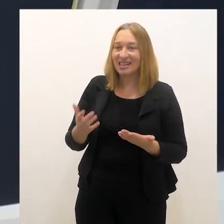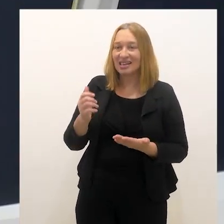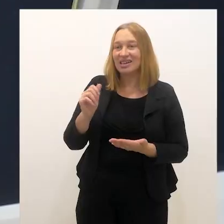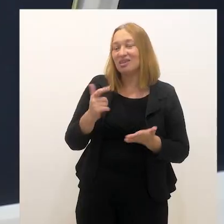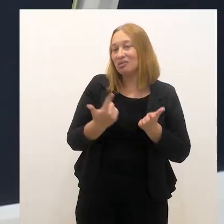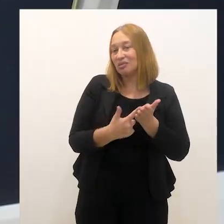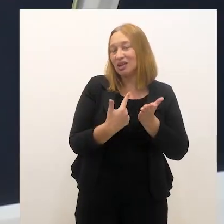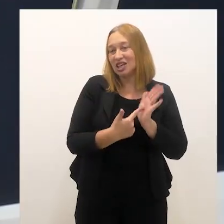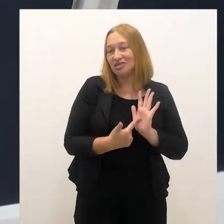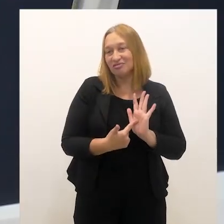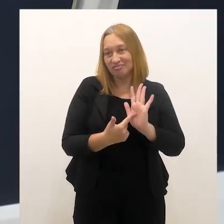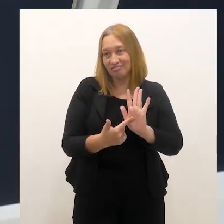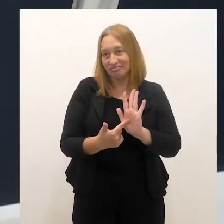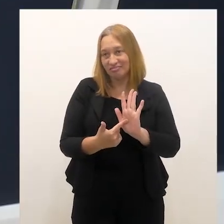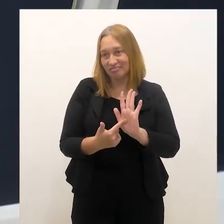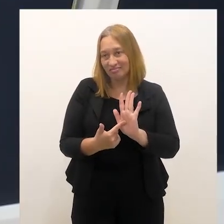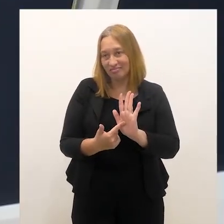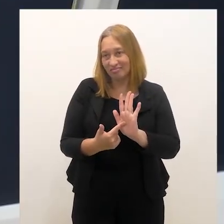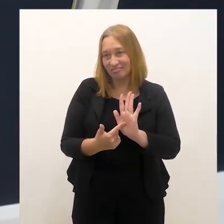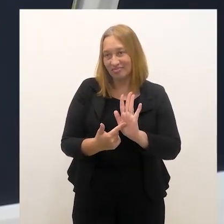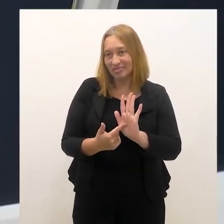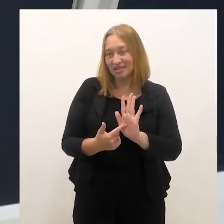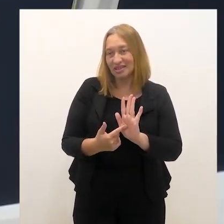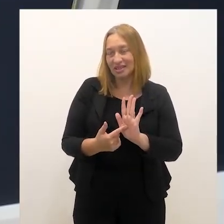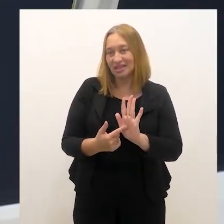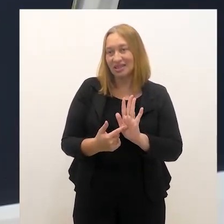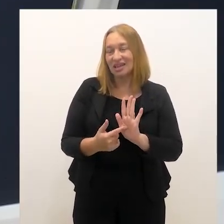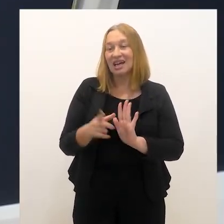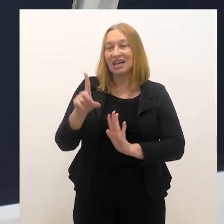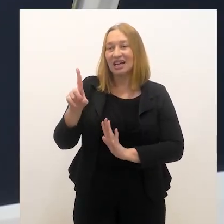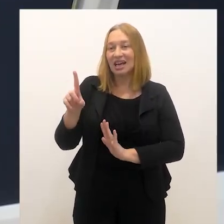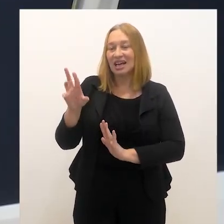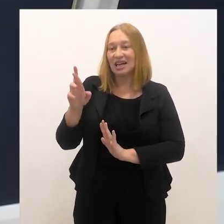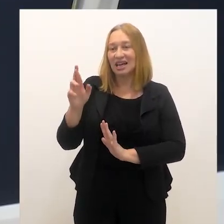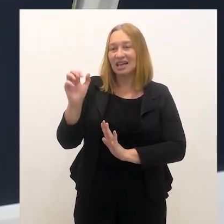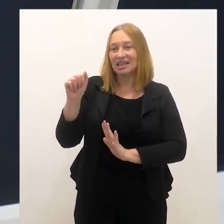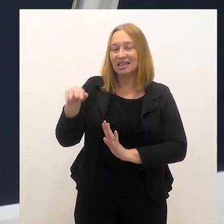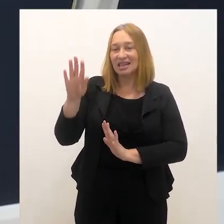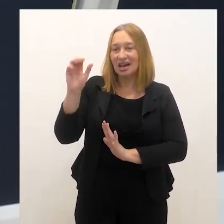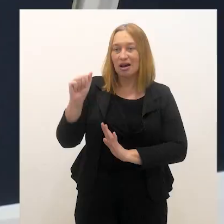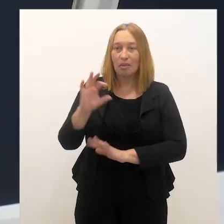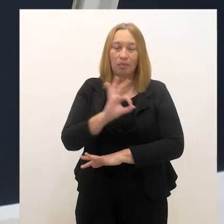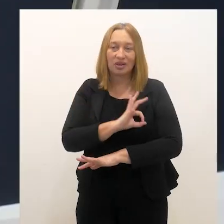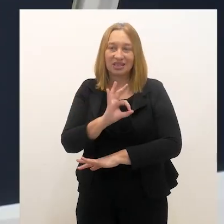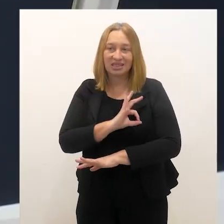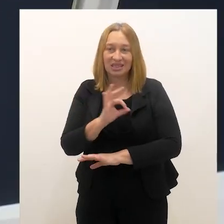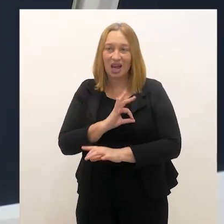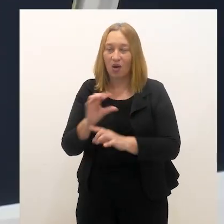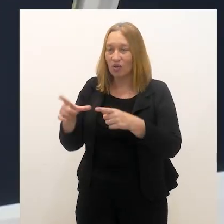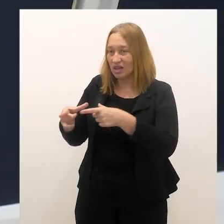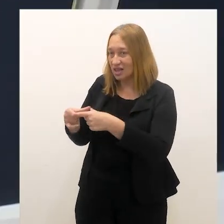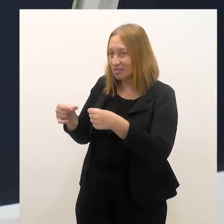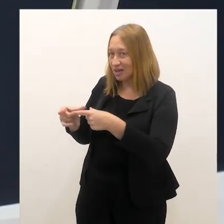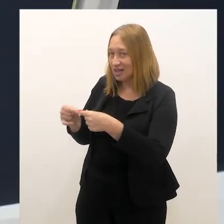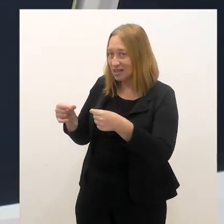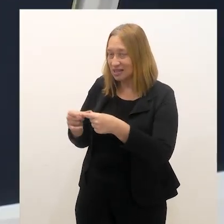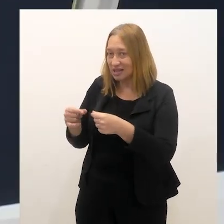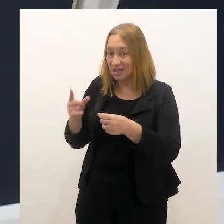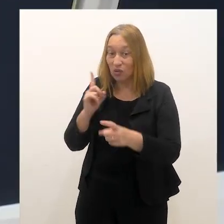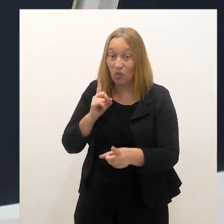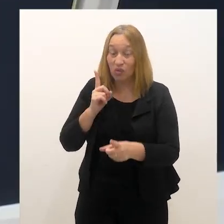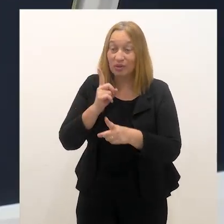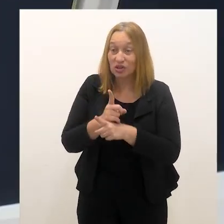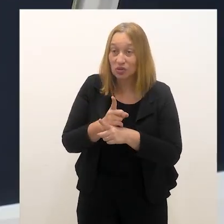Armada Histórica tá aqui. Uma trama policial que se passa em Brasília, muitos enigmas para serem